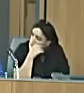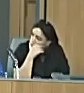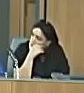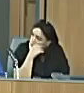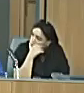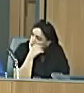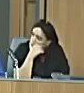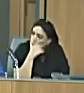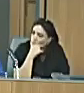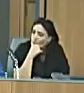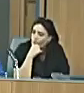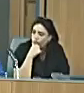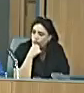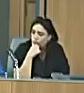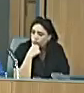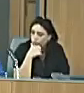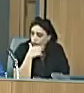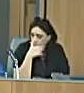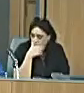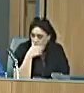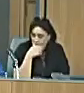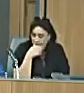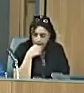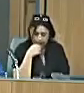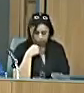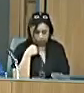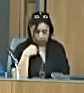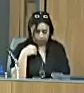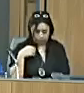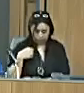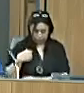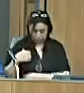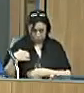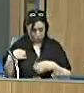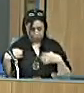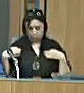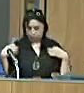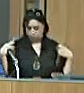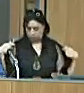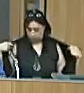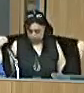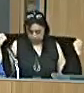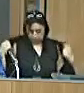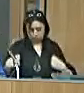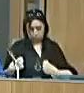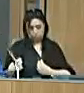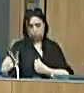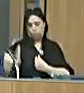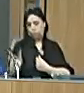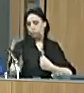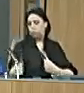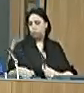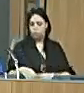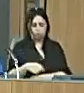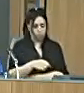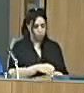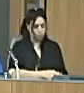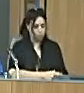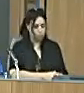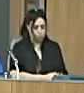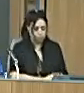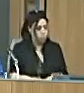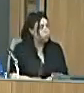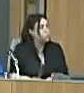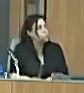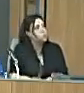então aproveitem volto a repetir se tem uma contribuição não é a denúncia por si